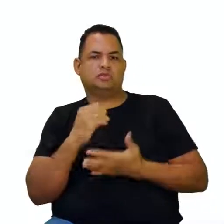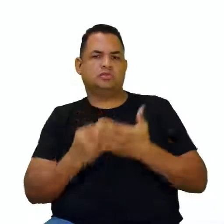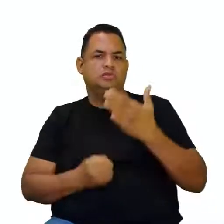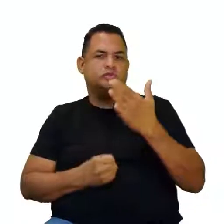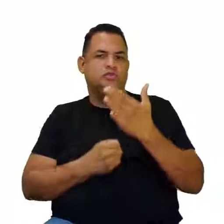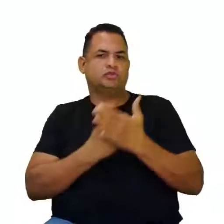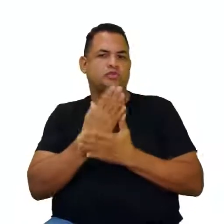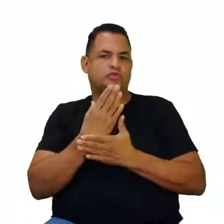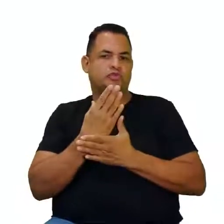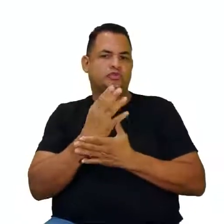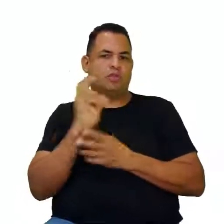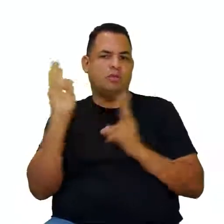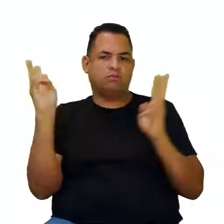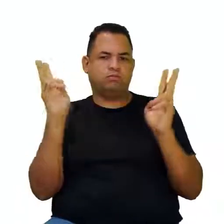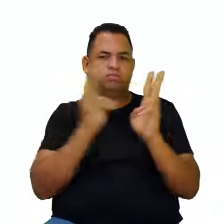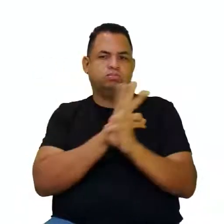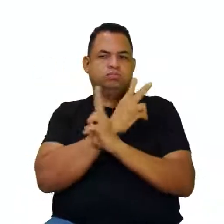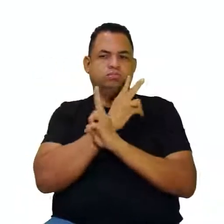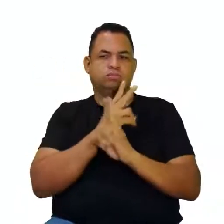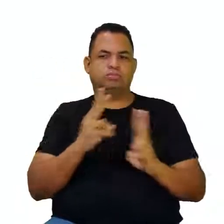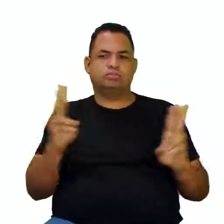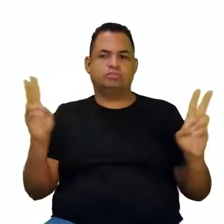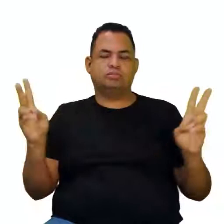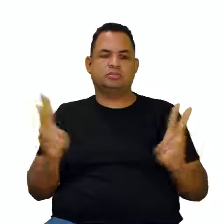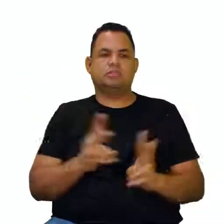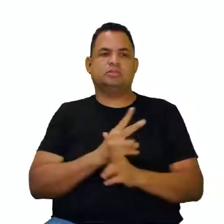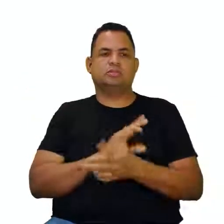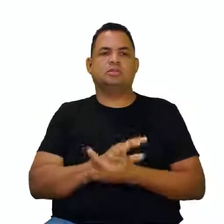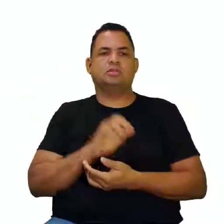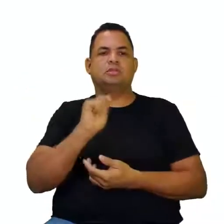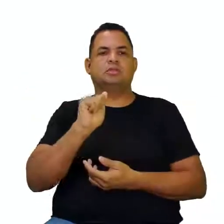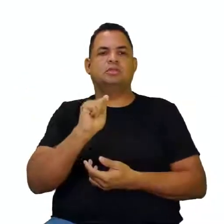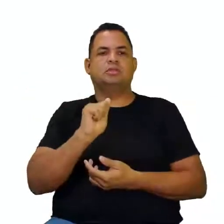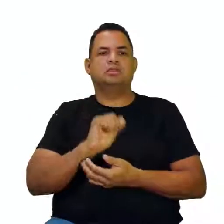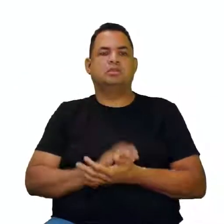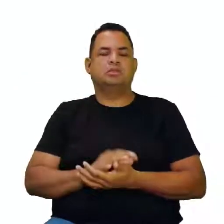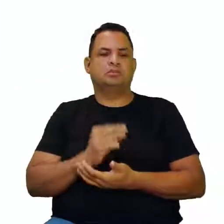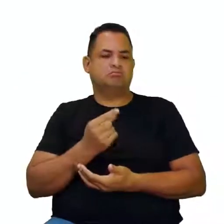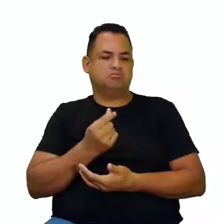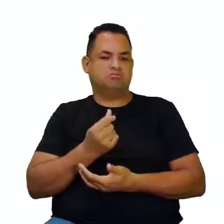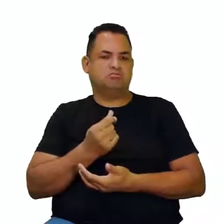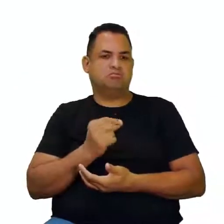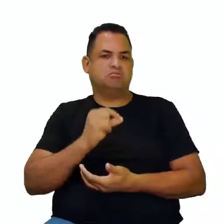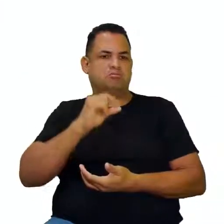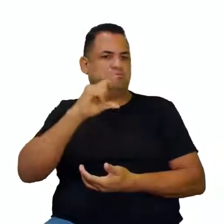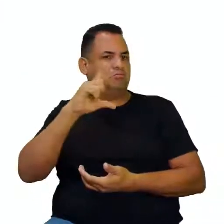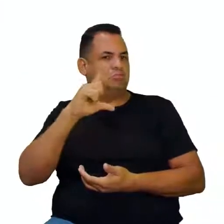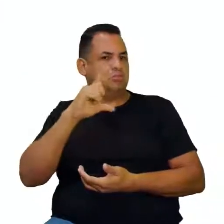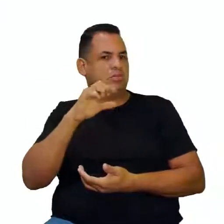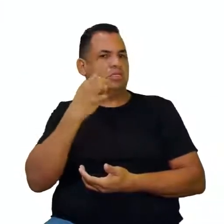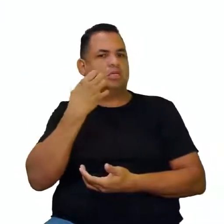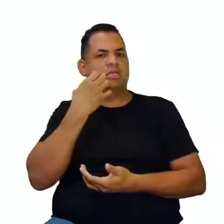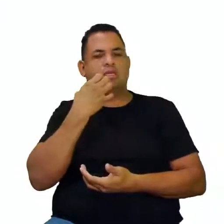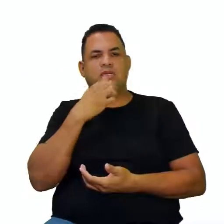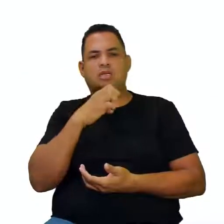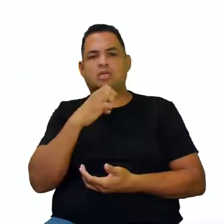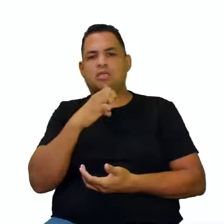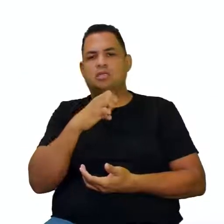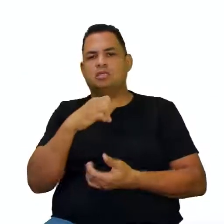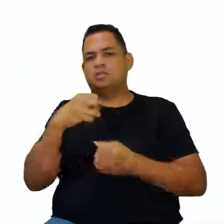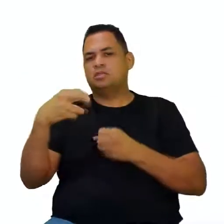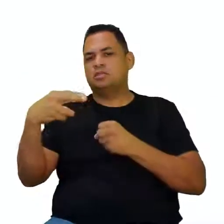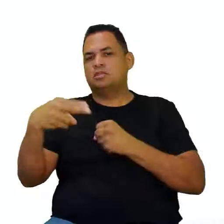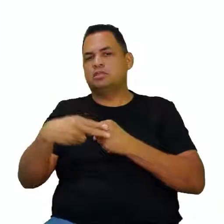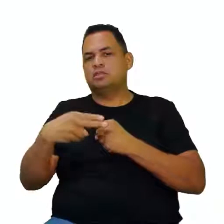obtida a partir do vento é, aí letra A, mais cara que a energia nuclear e emite a